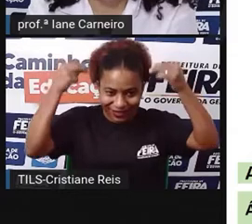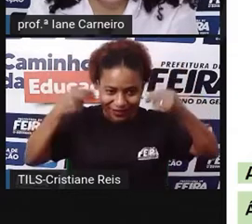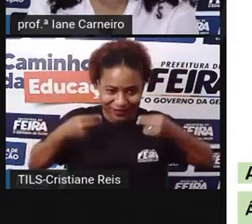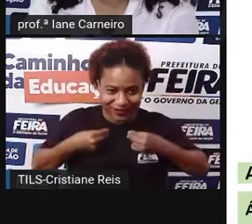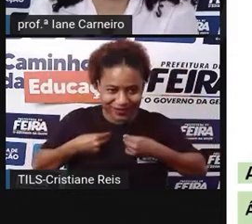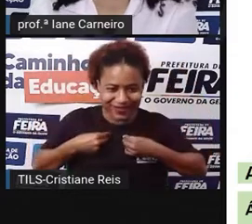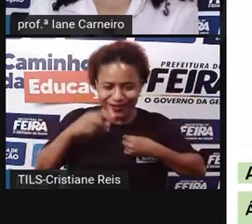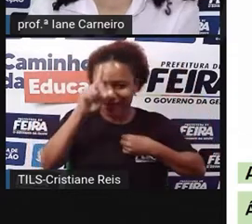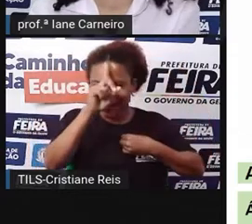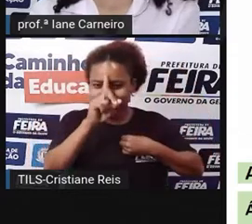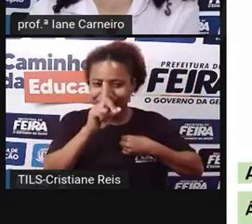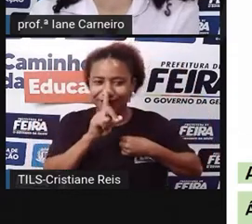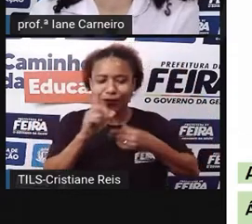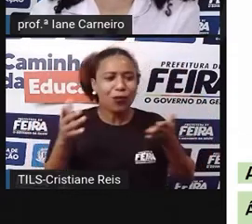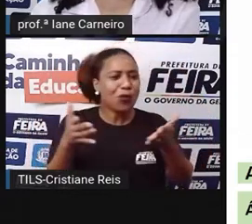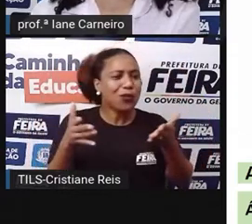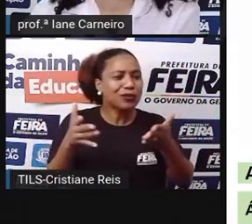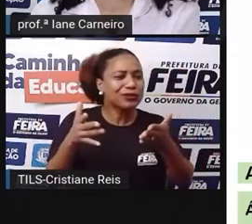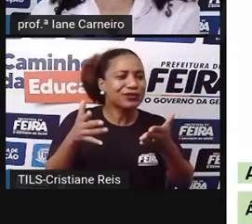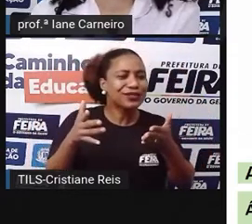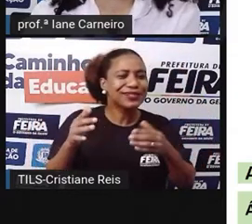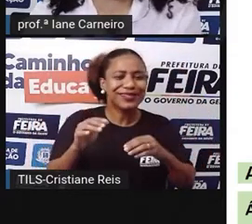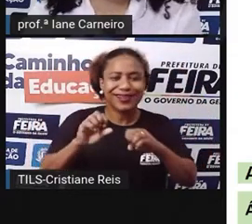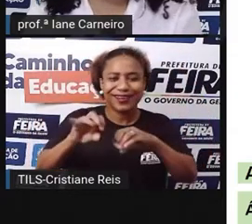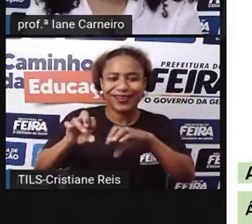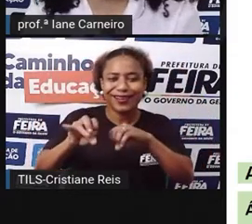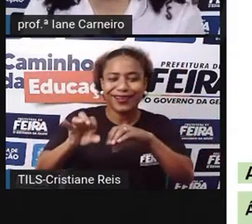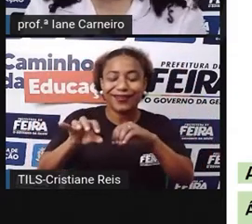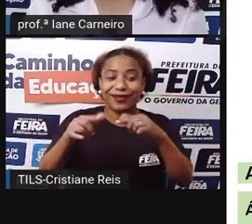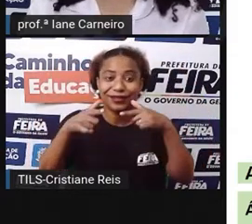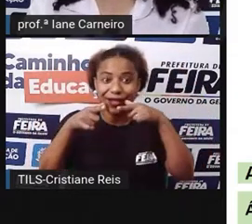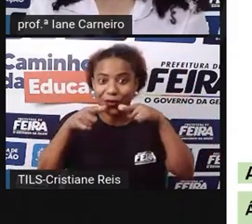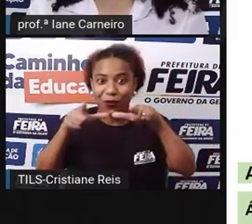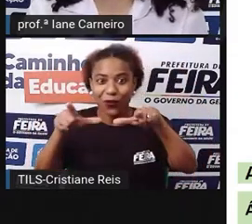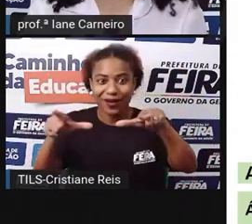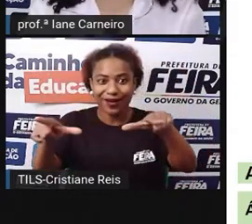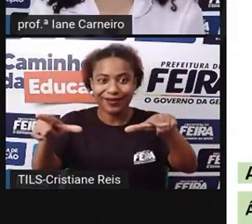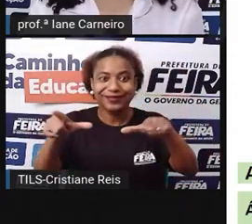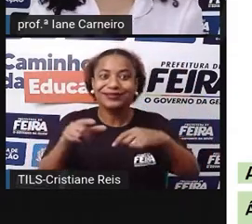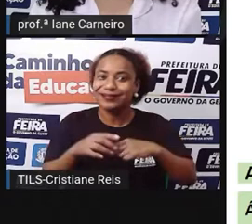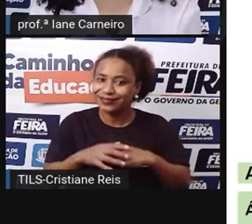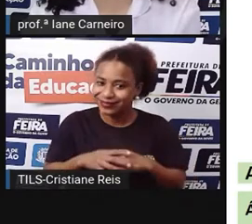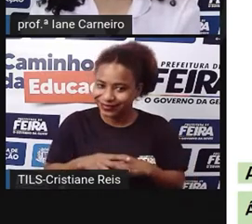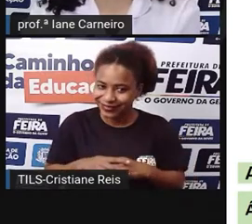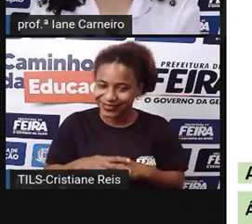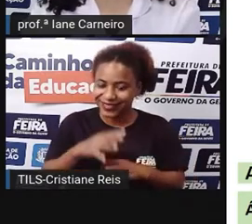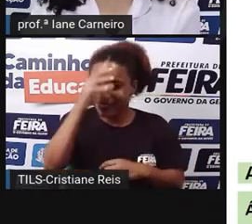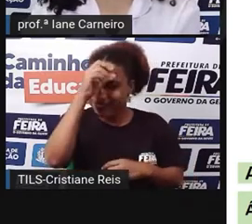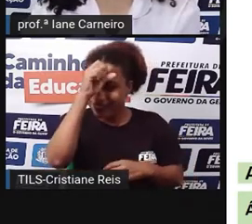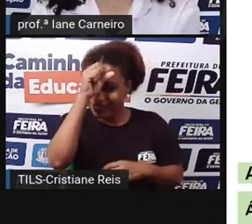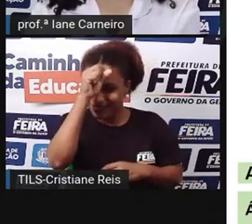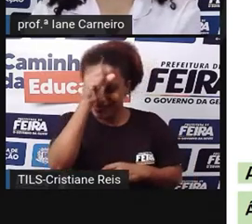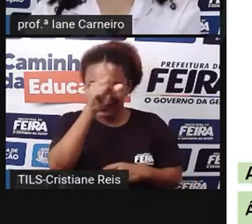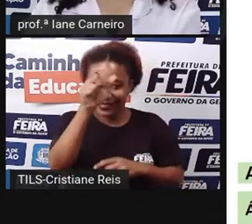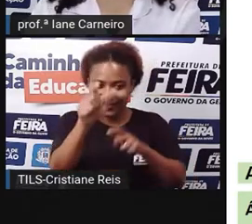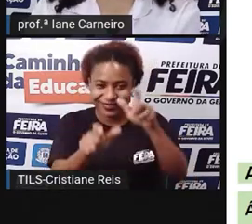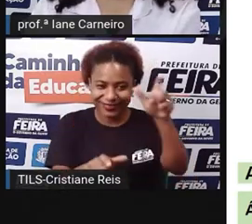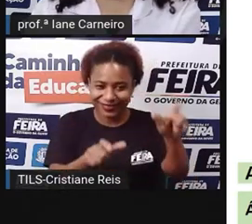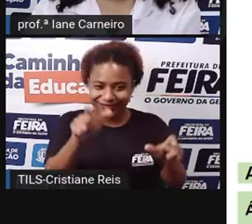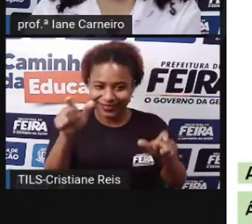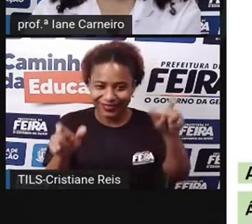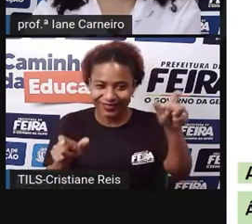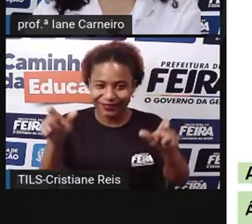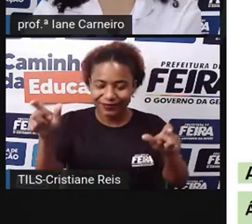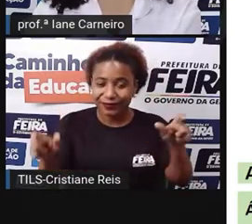de linguagens. E a gente vai falar um pouco sobre algumas personagens aí famosas dos contos